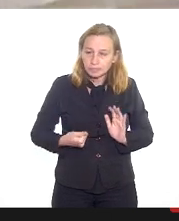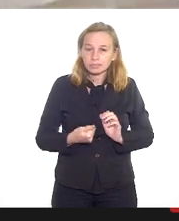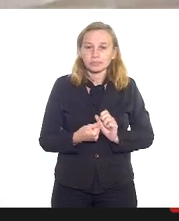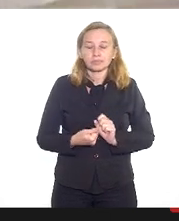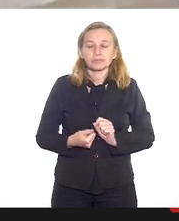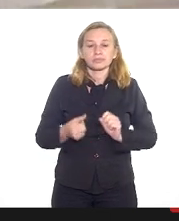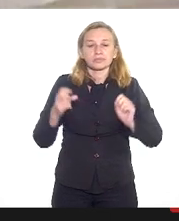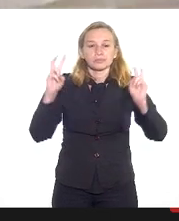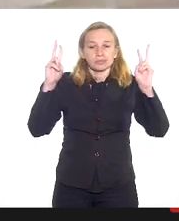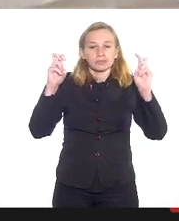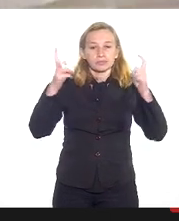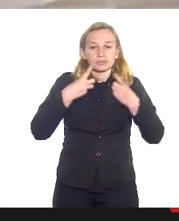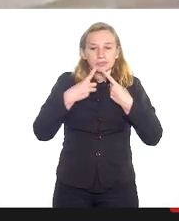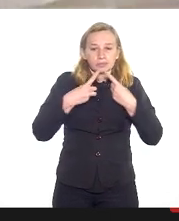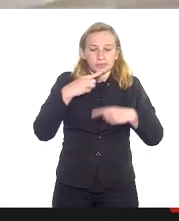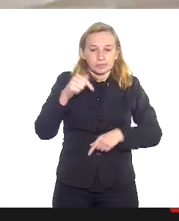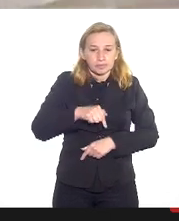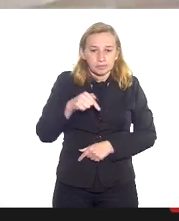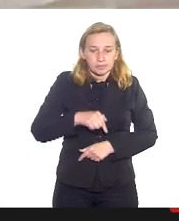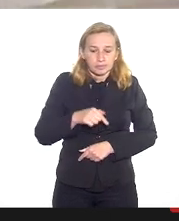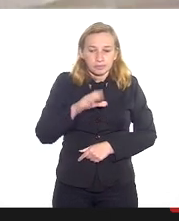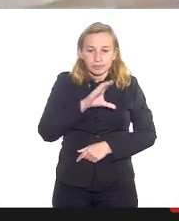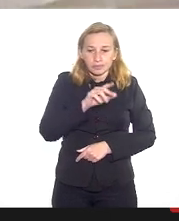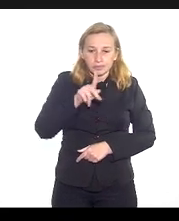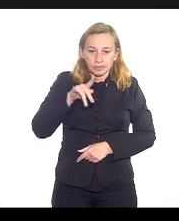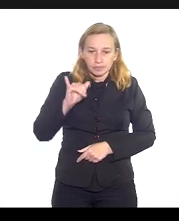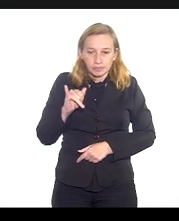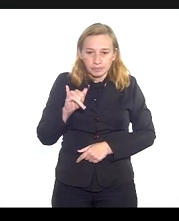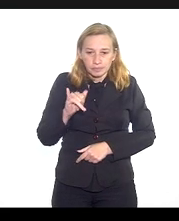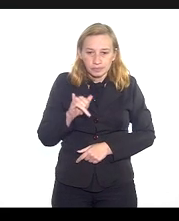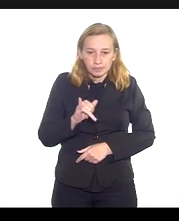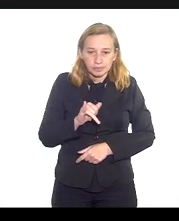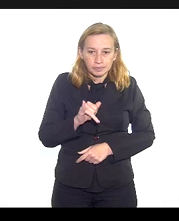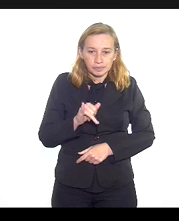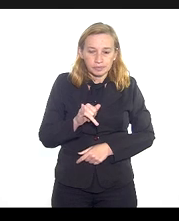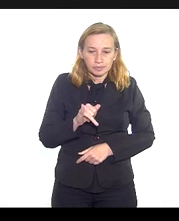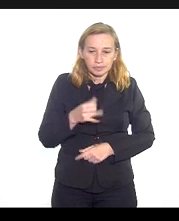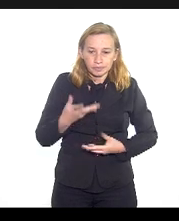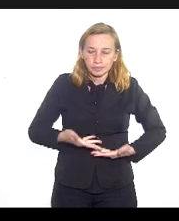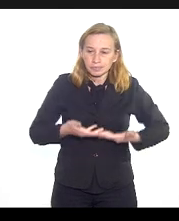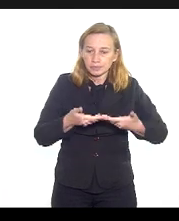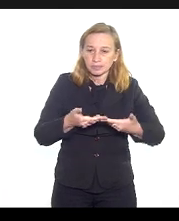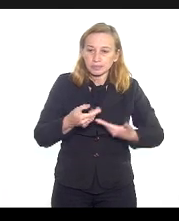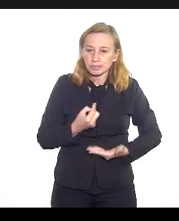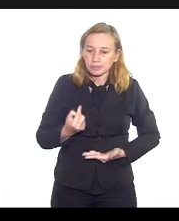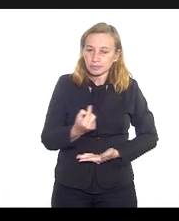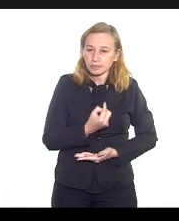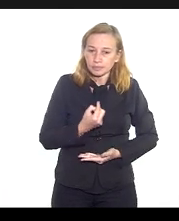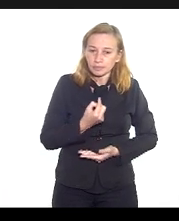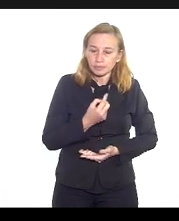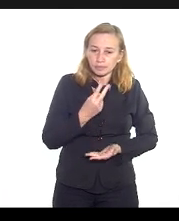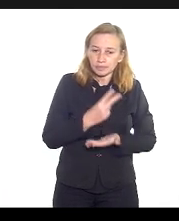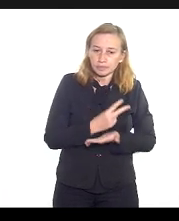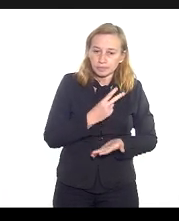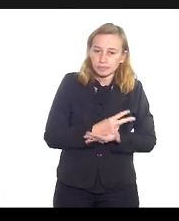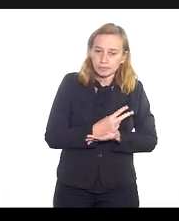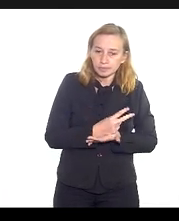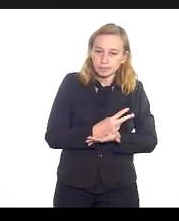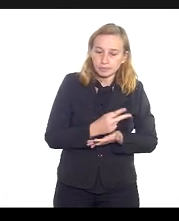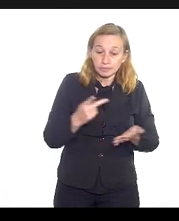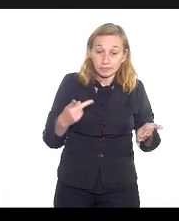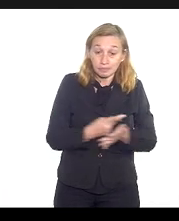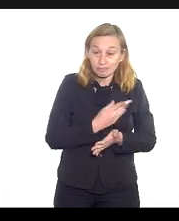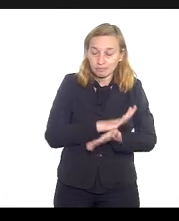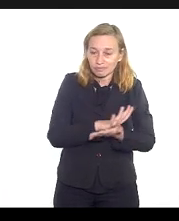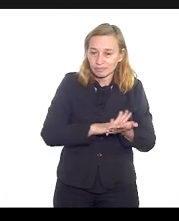tema debatido aqui. Acho que essa CPI tem muito a oferecer. Mesmo que nada de novo